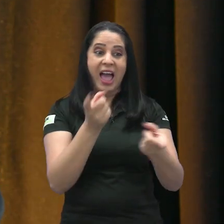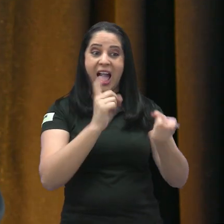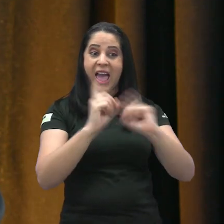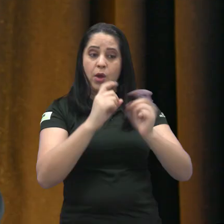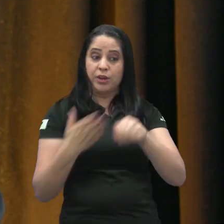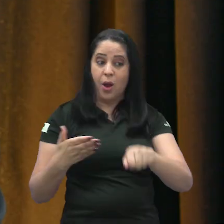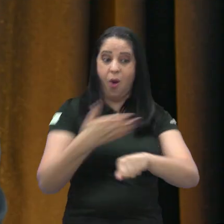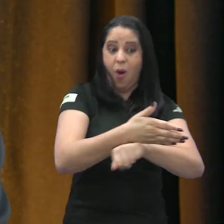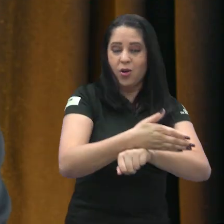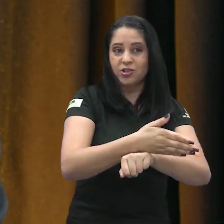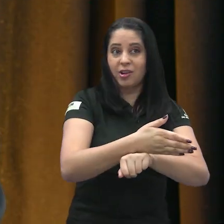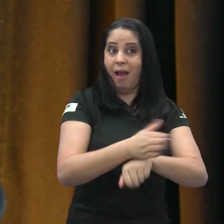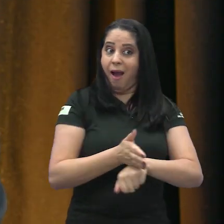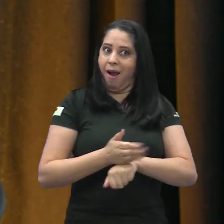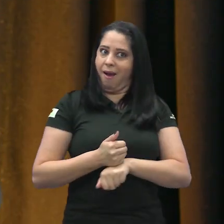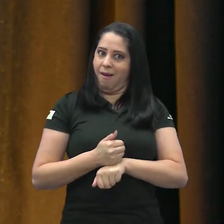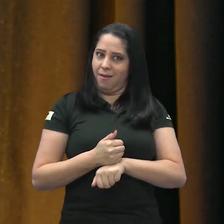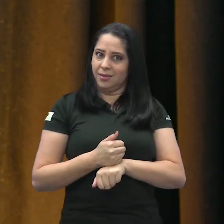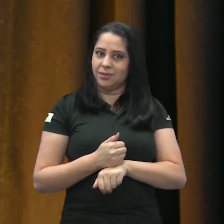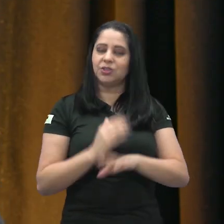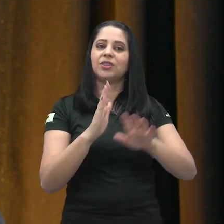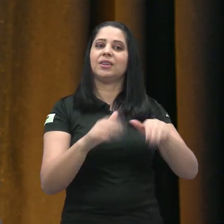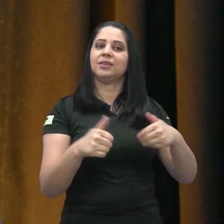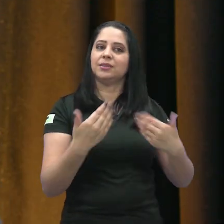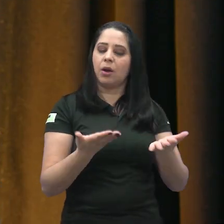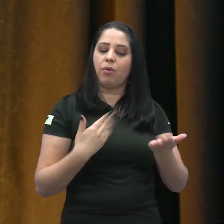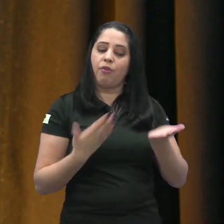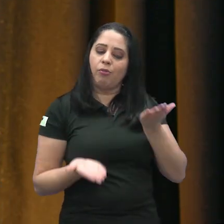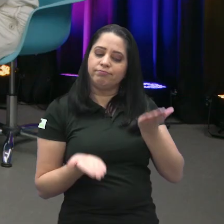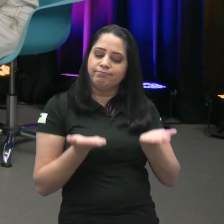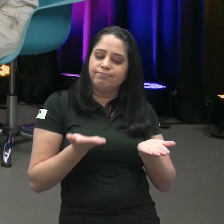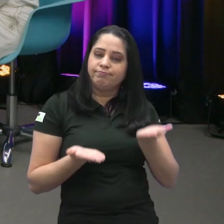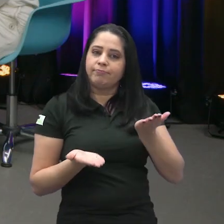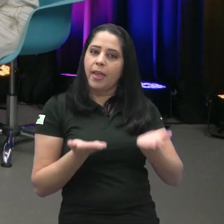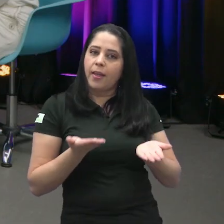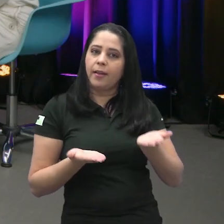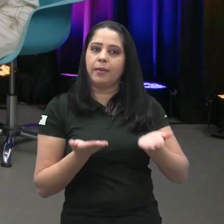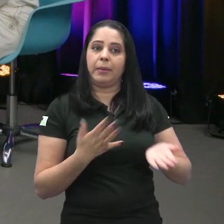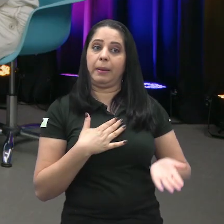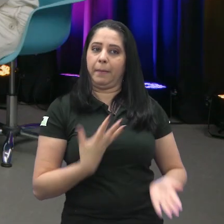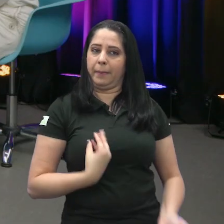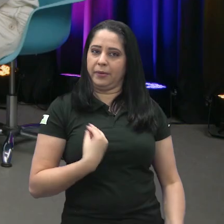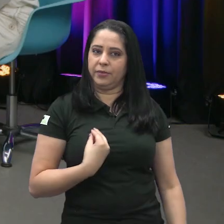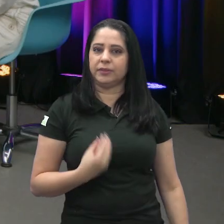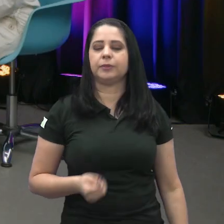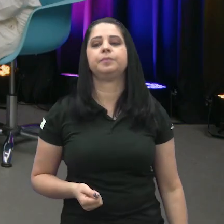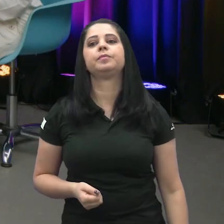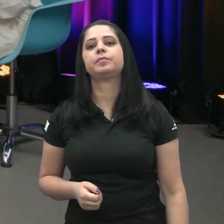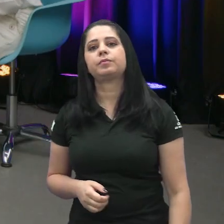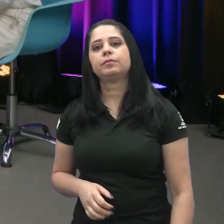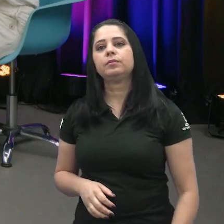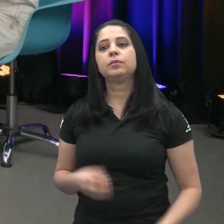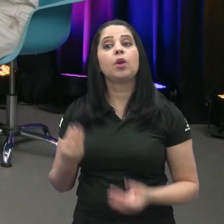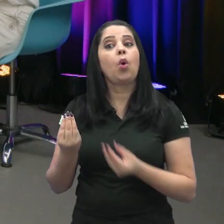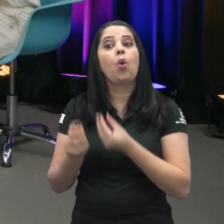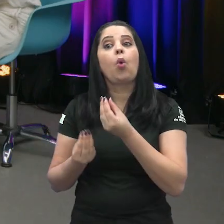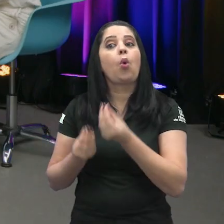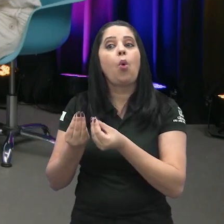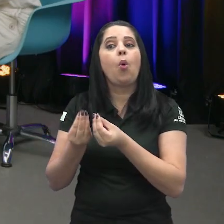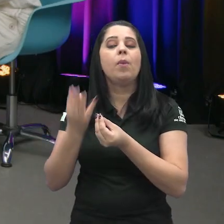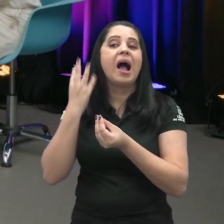naquela reunião. Então é dessa maneira que eu vou equilibrando e fazendo esse reconhecimento, né? E como as